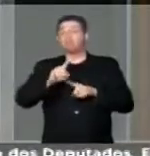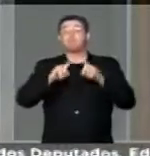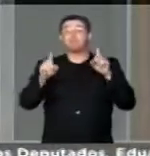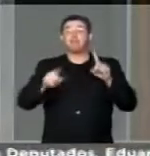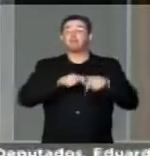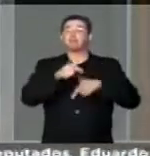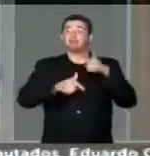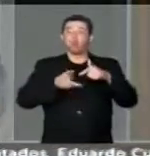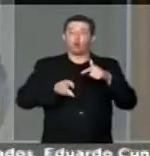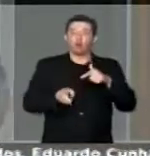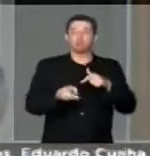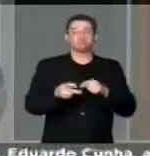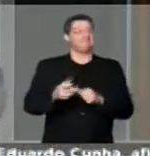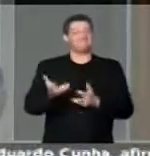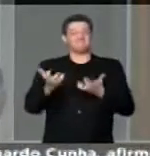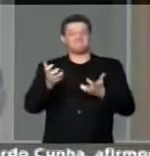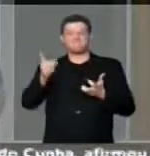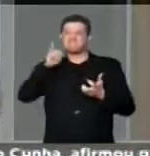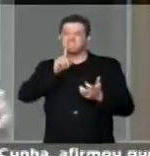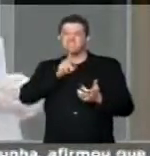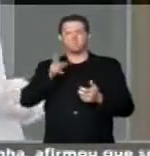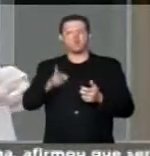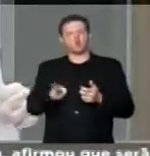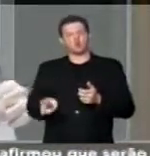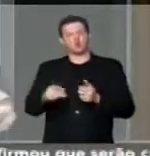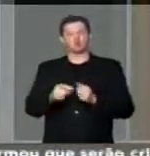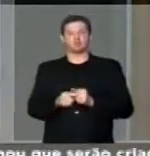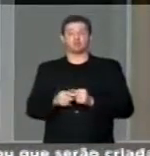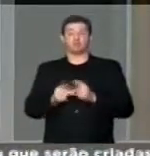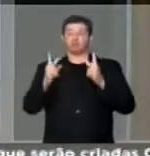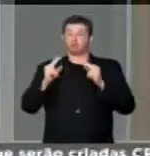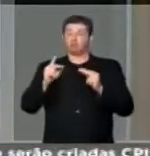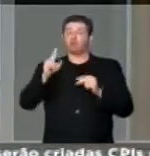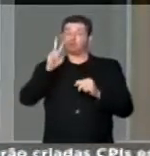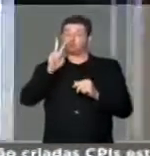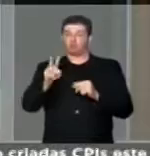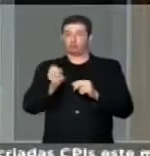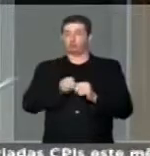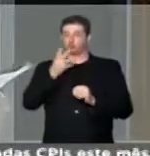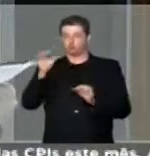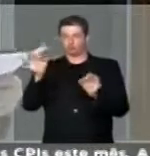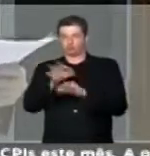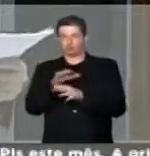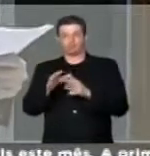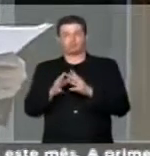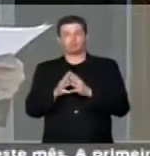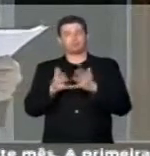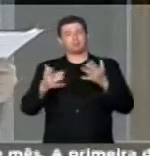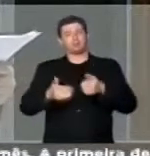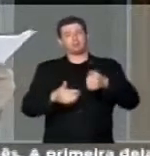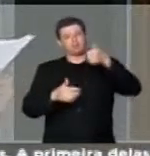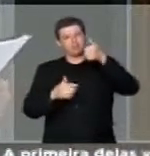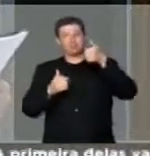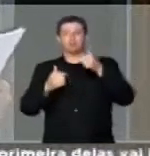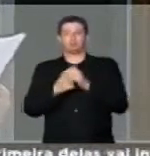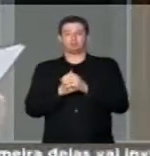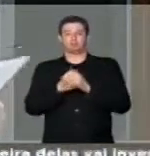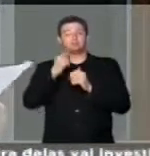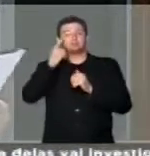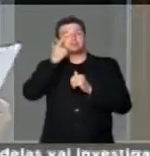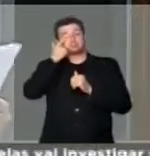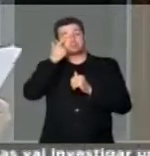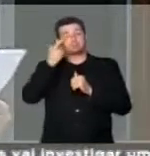operante para permanecer na presidência, como nós vamos ver depois do discurso. Então, em primeiro lugar, eu queria dizer